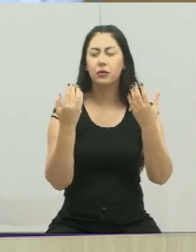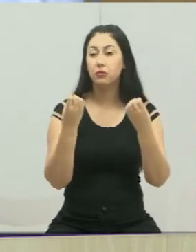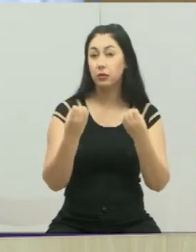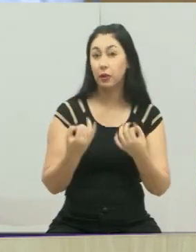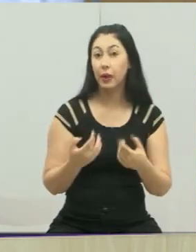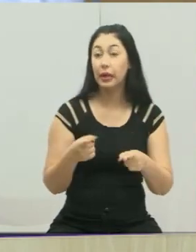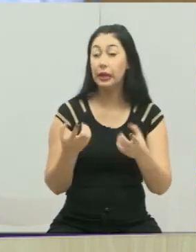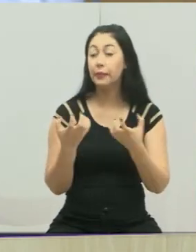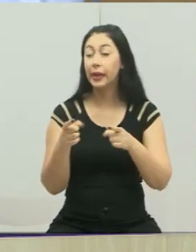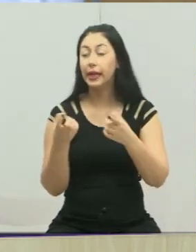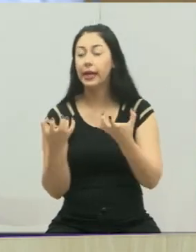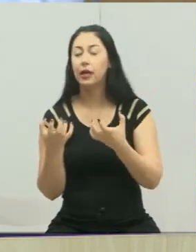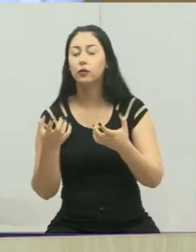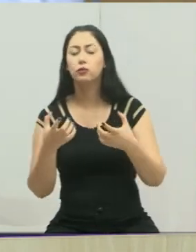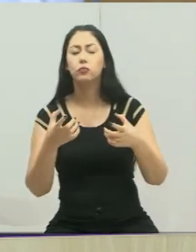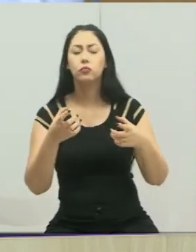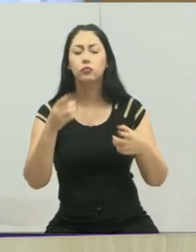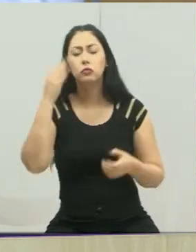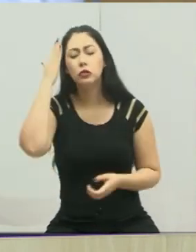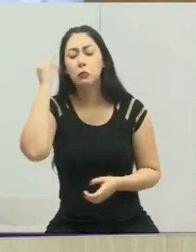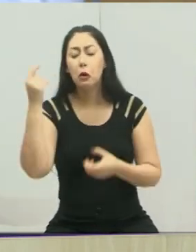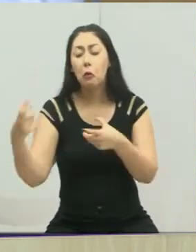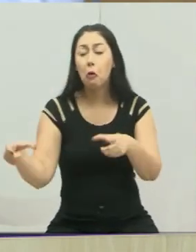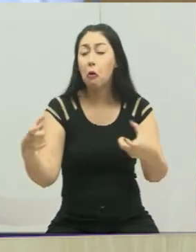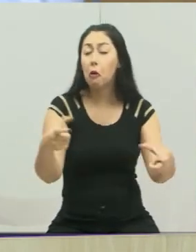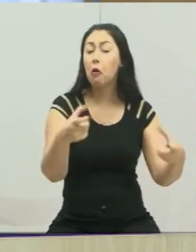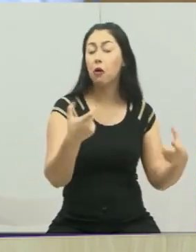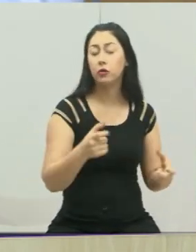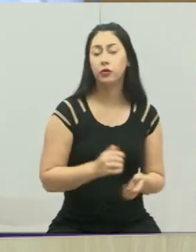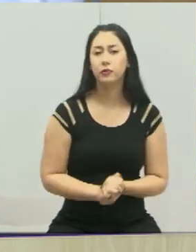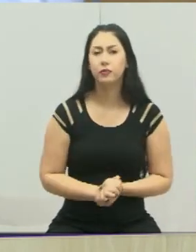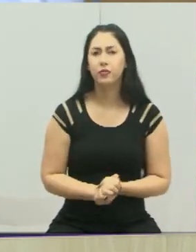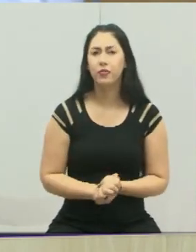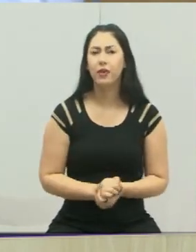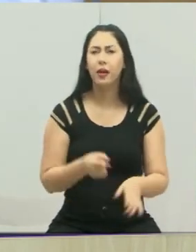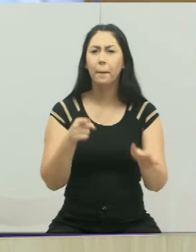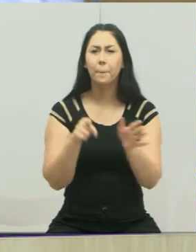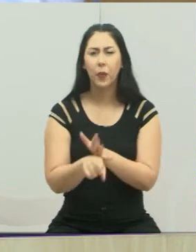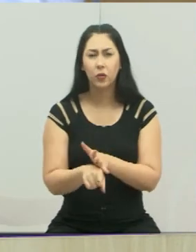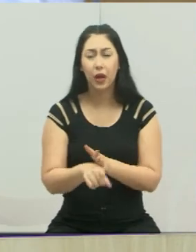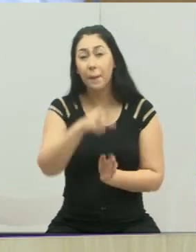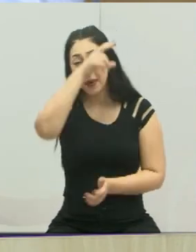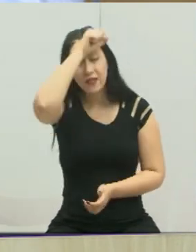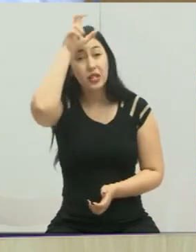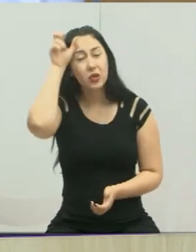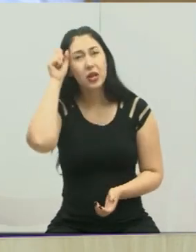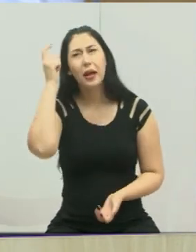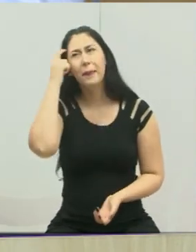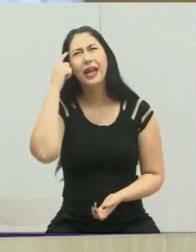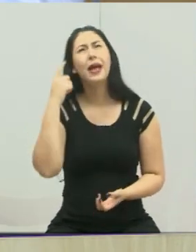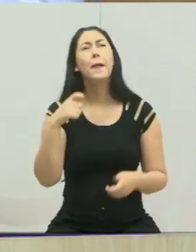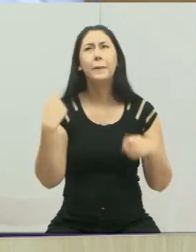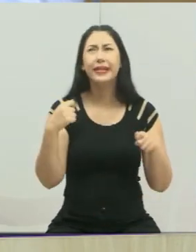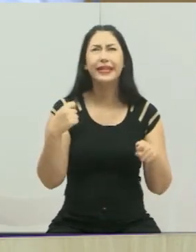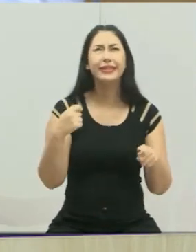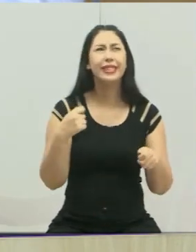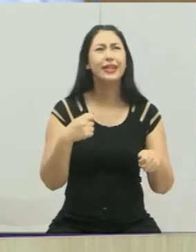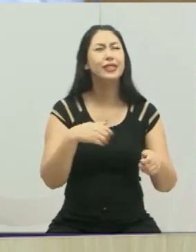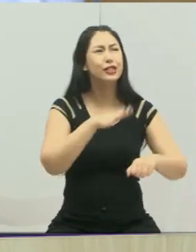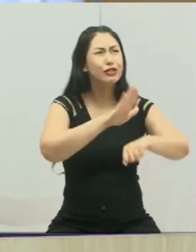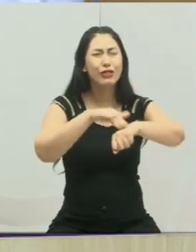um. Oitavo, a Prefeitura pretende contratar mais psicólogos e psiquiatras para a rede municipal de saúde? Favor